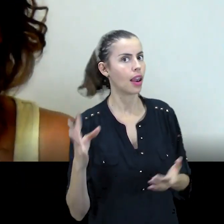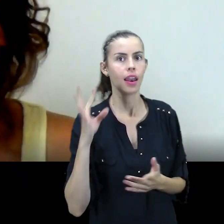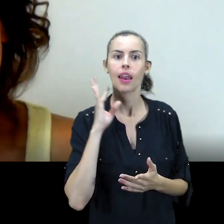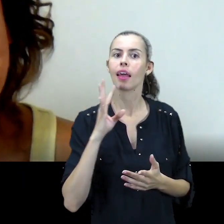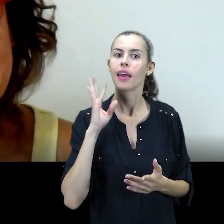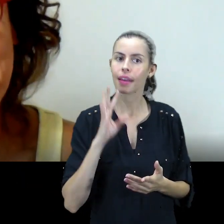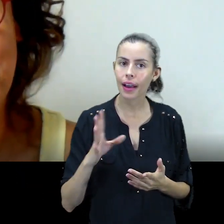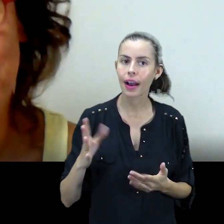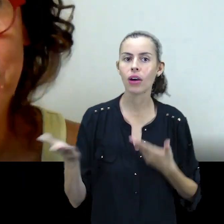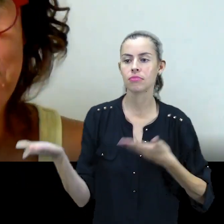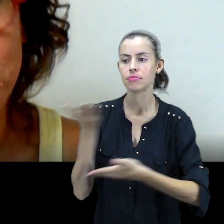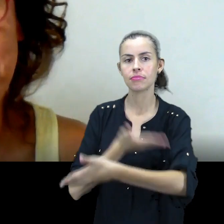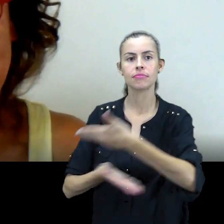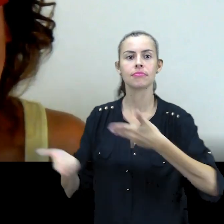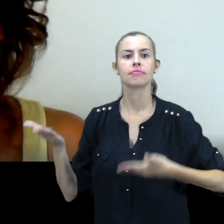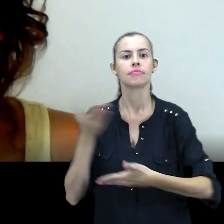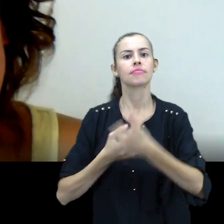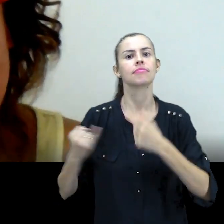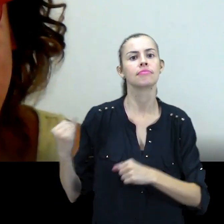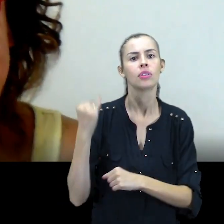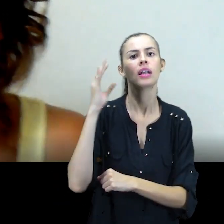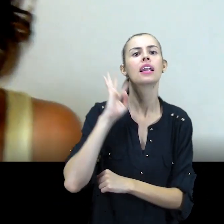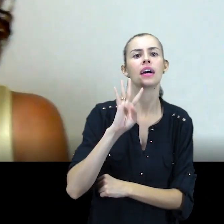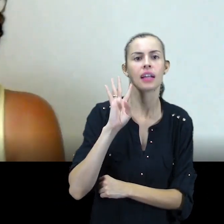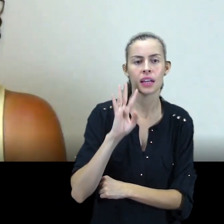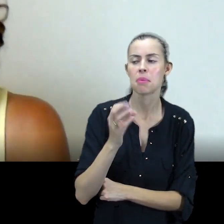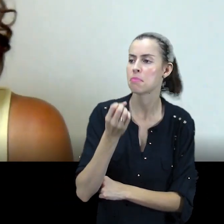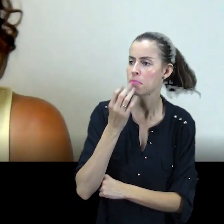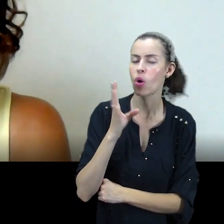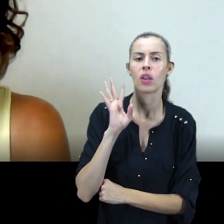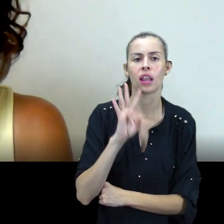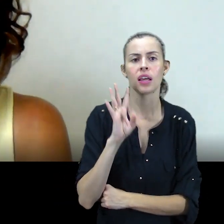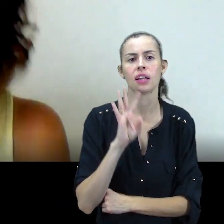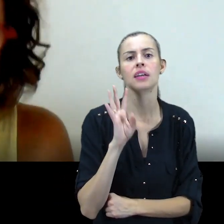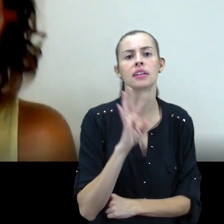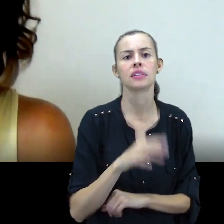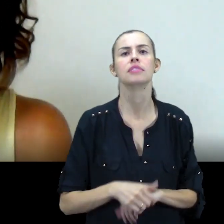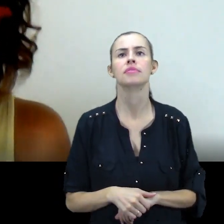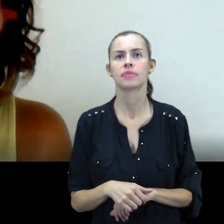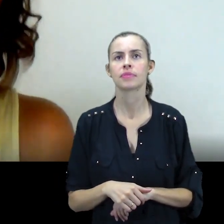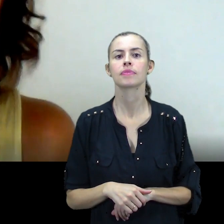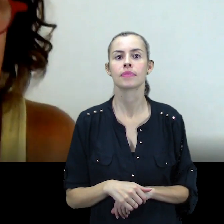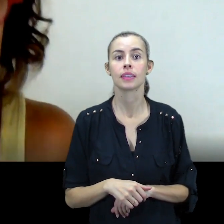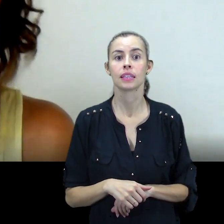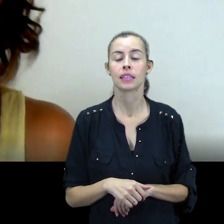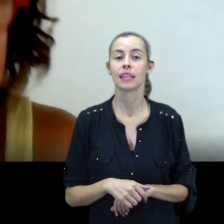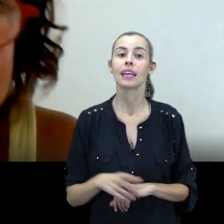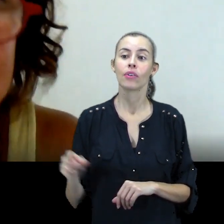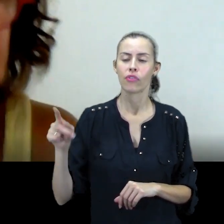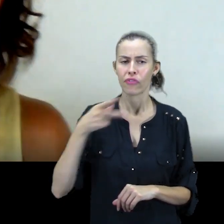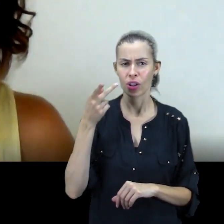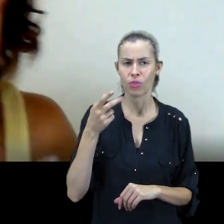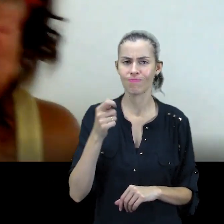também, o que eu percebo, talvez você possa me dizer como vocês fazem ali, eu percebo que é uma constante explicação, de novo, do que a gente